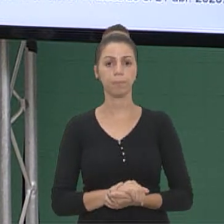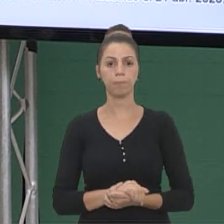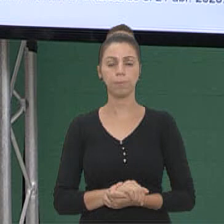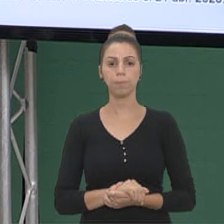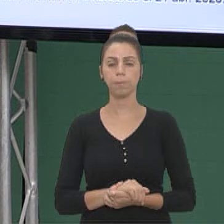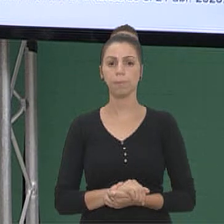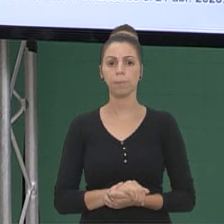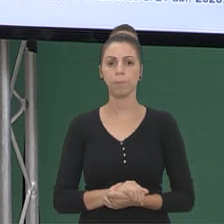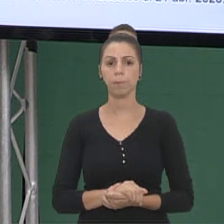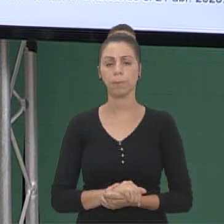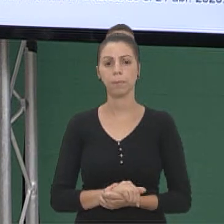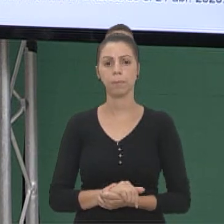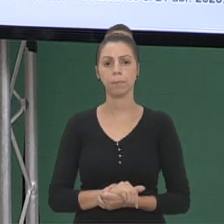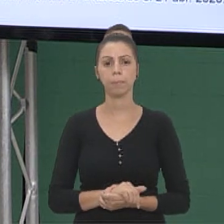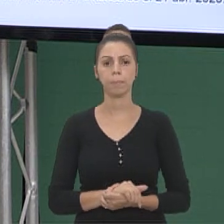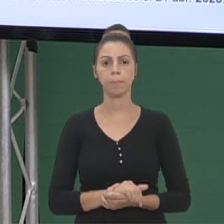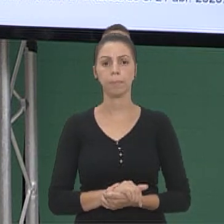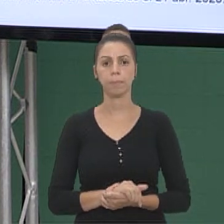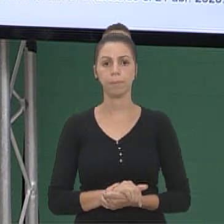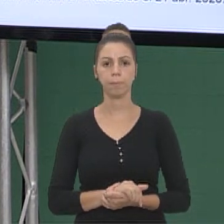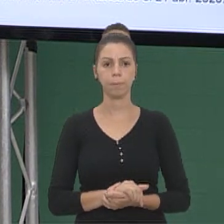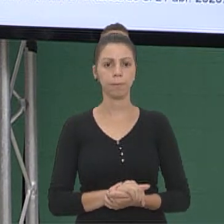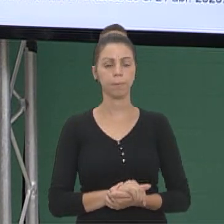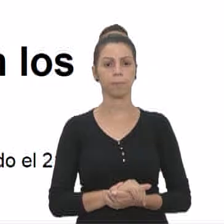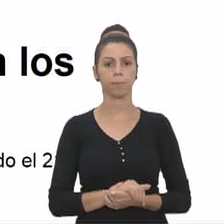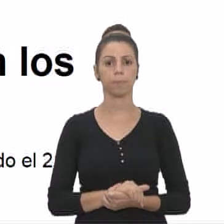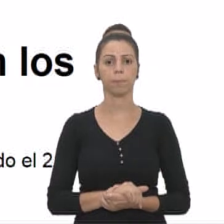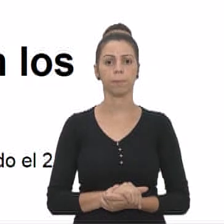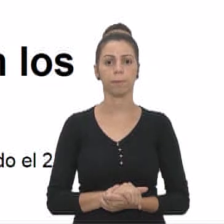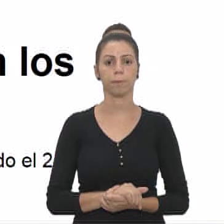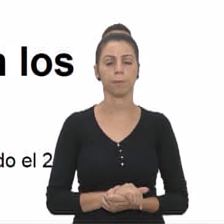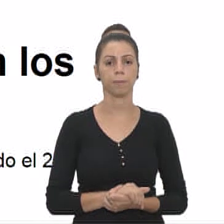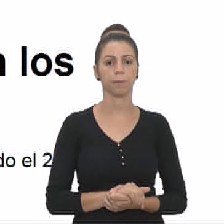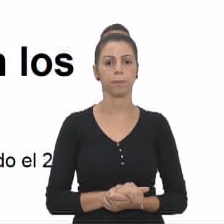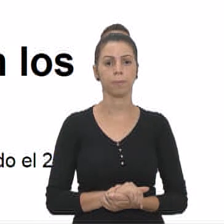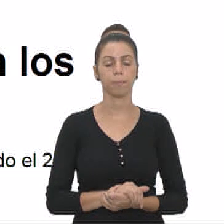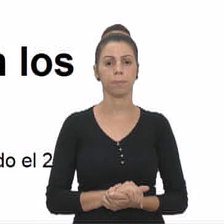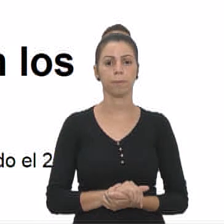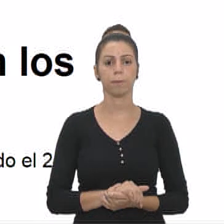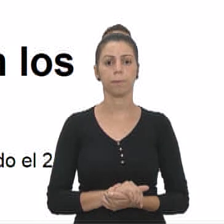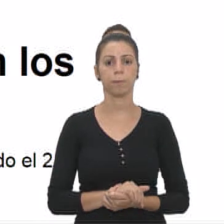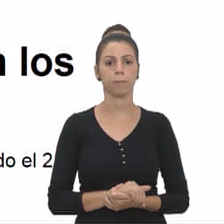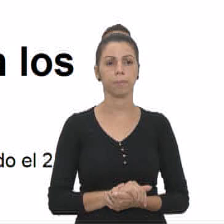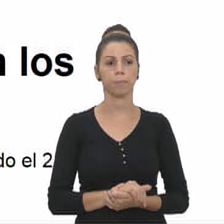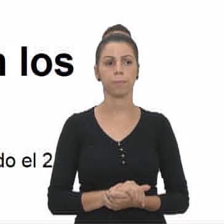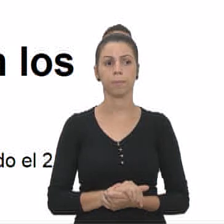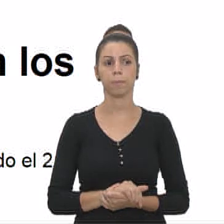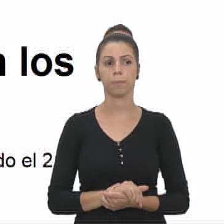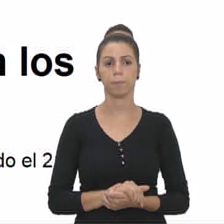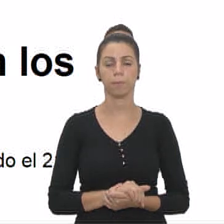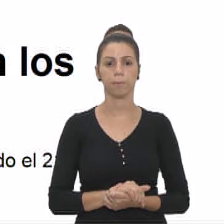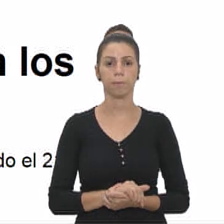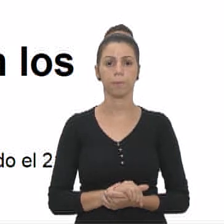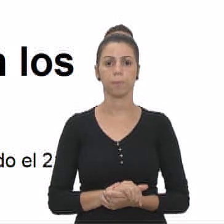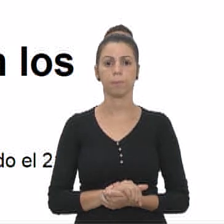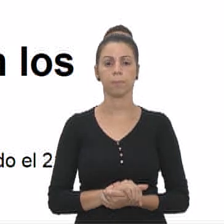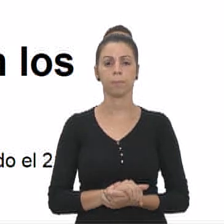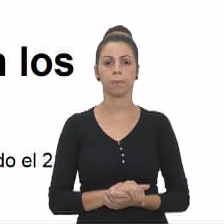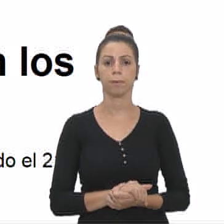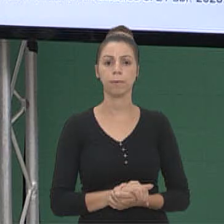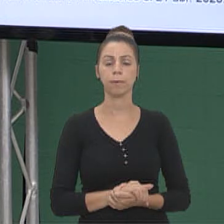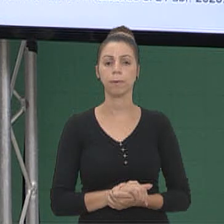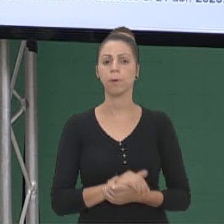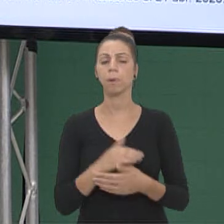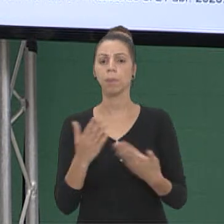Menú, o cardápio. Ni la sonrisa que alivia los completos en los súbites. A questão da lotação, né?